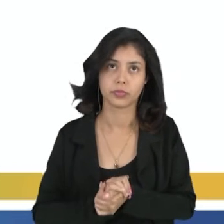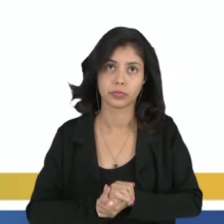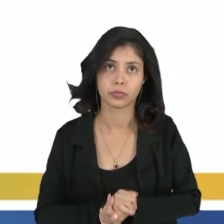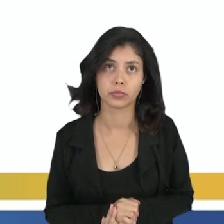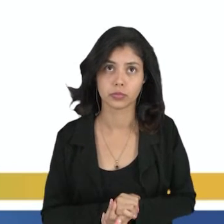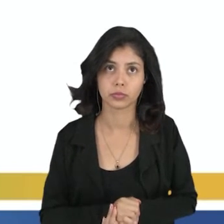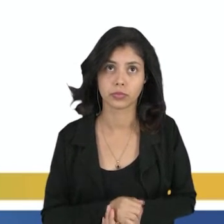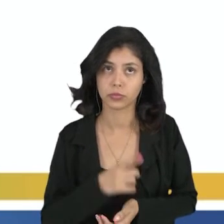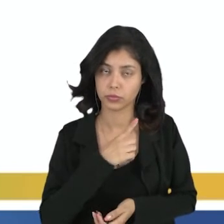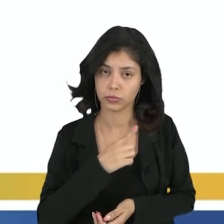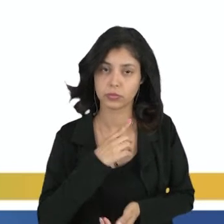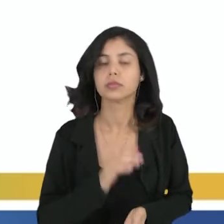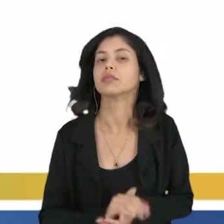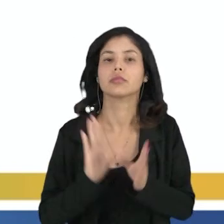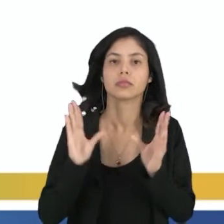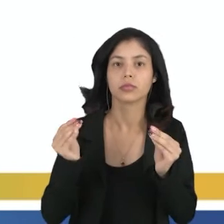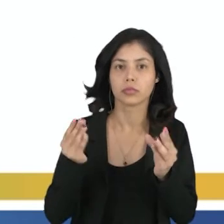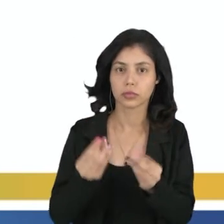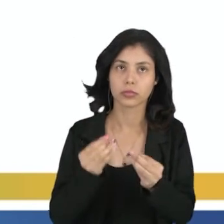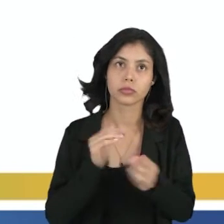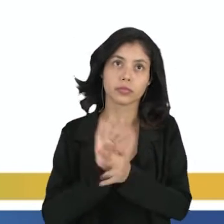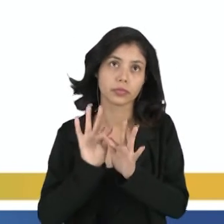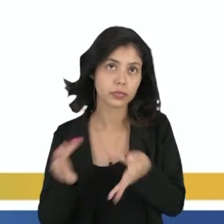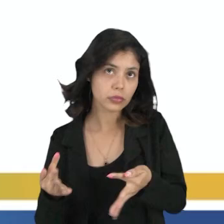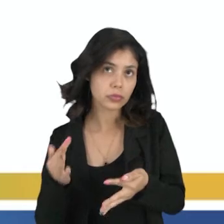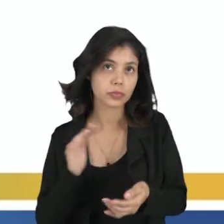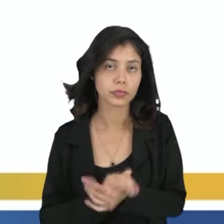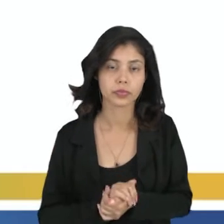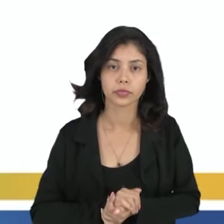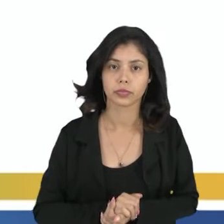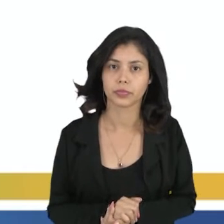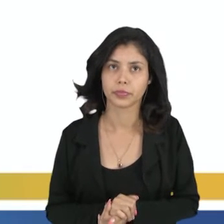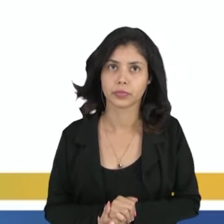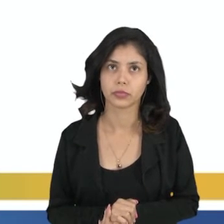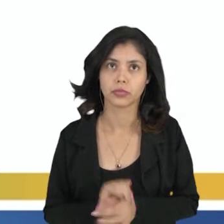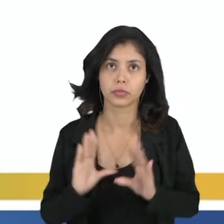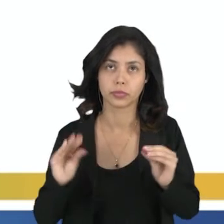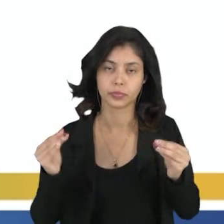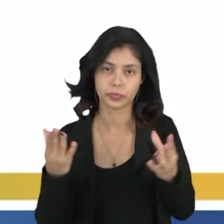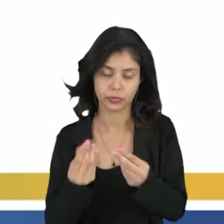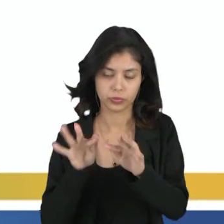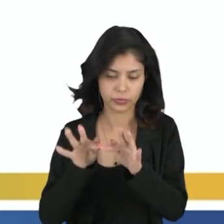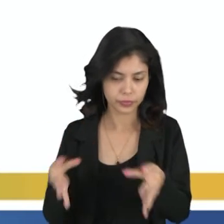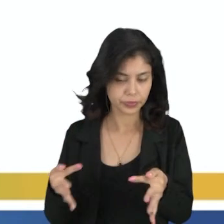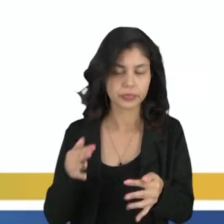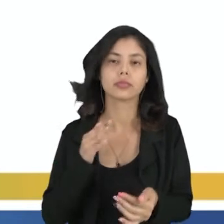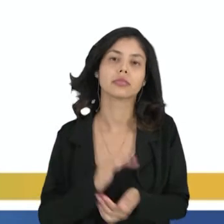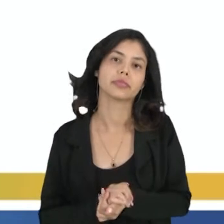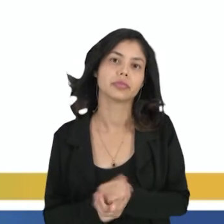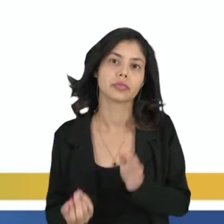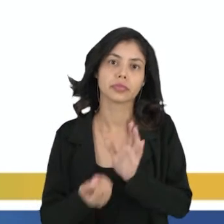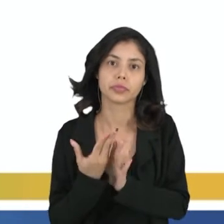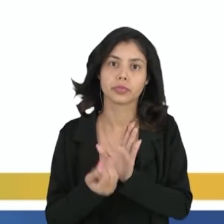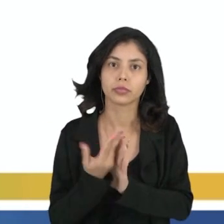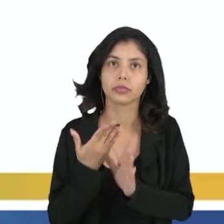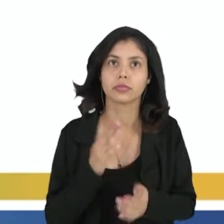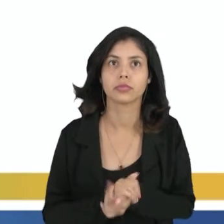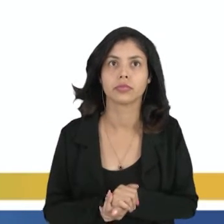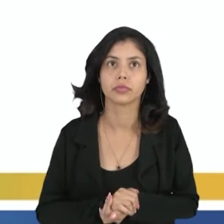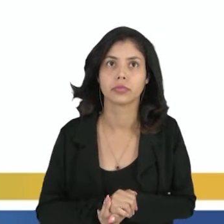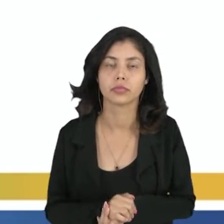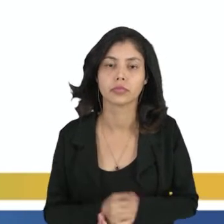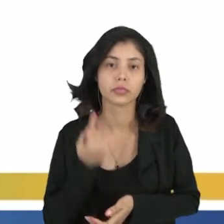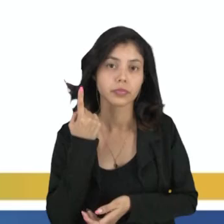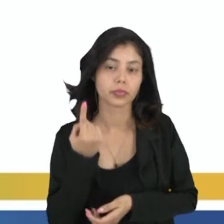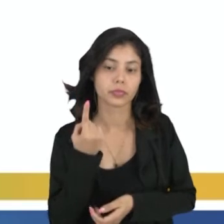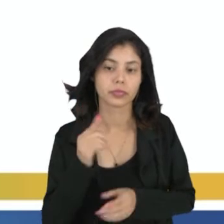deslocamento. Nós teremos uma substância simples no lado dos reagentes, uma substância simples no lado do produto.